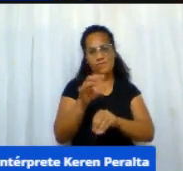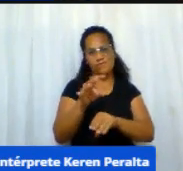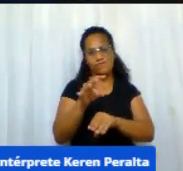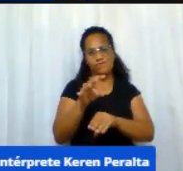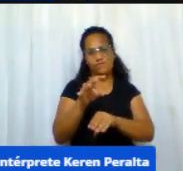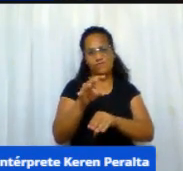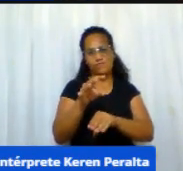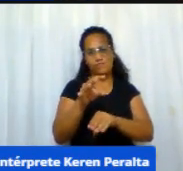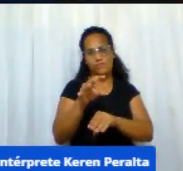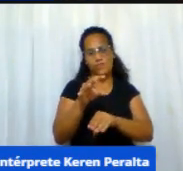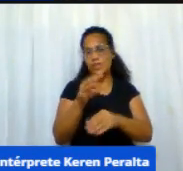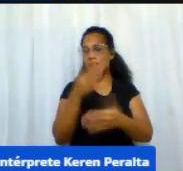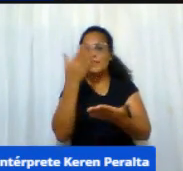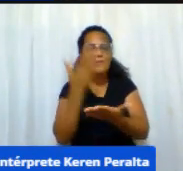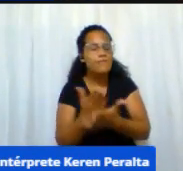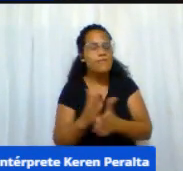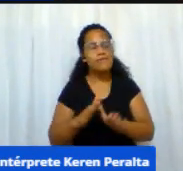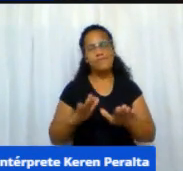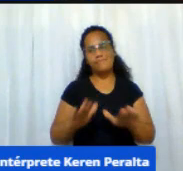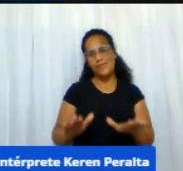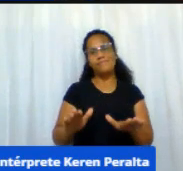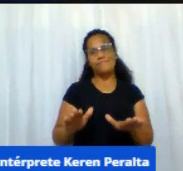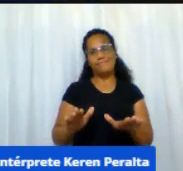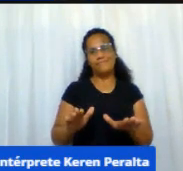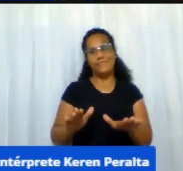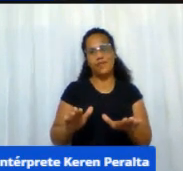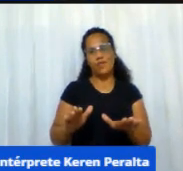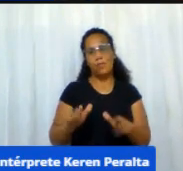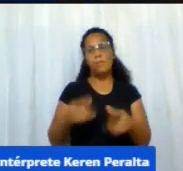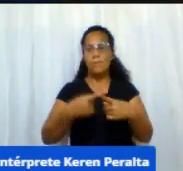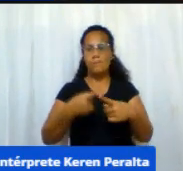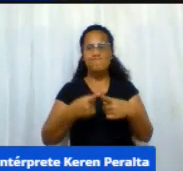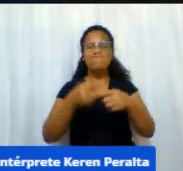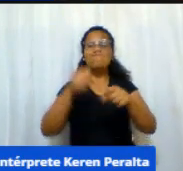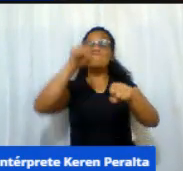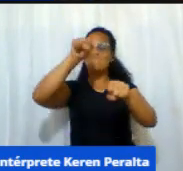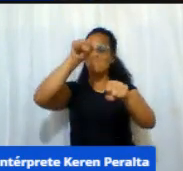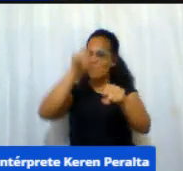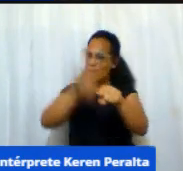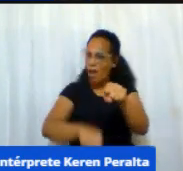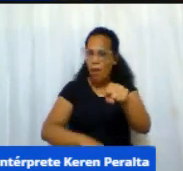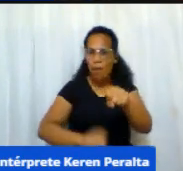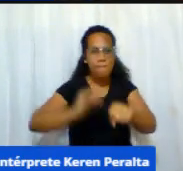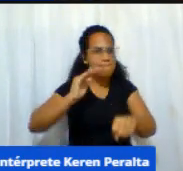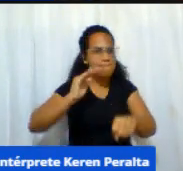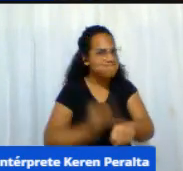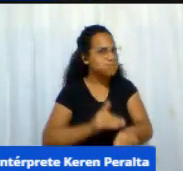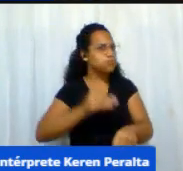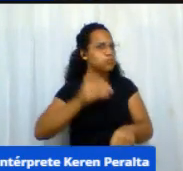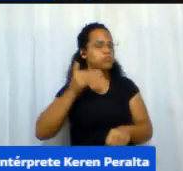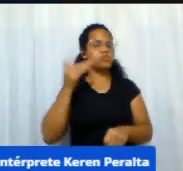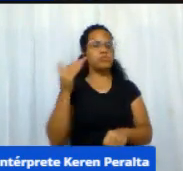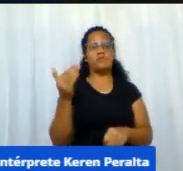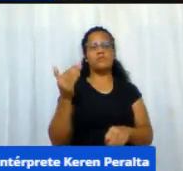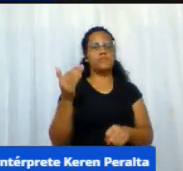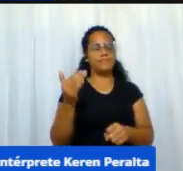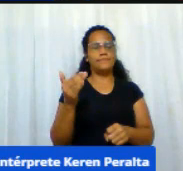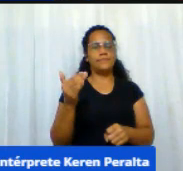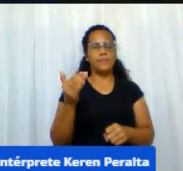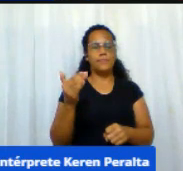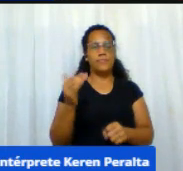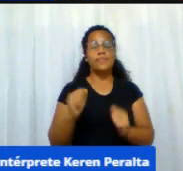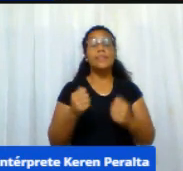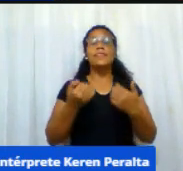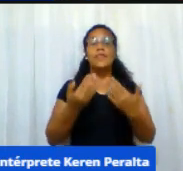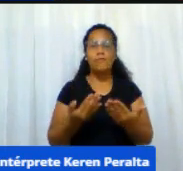cessem, o que seria prejuízo maior. Assim, permanecemos conscientes e confiantes de que